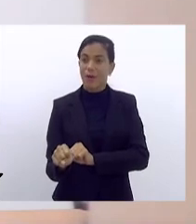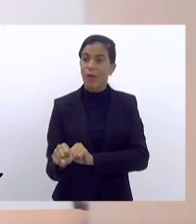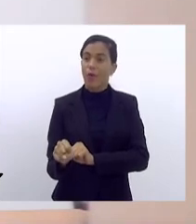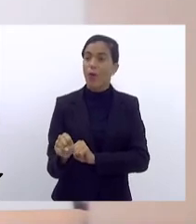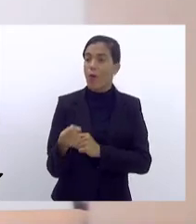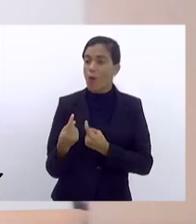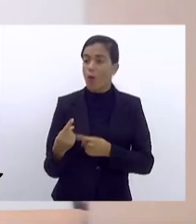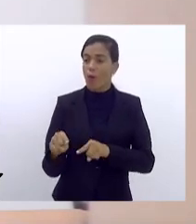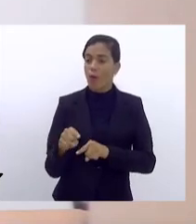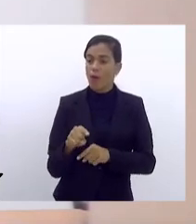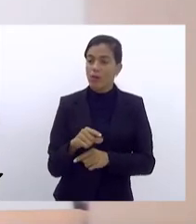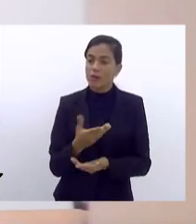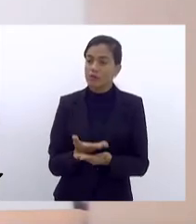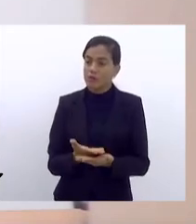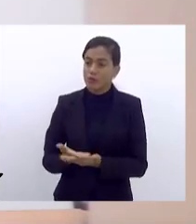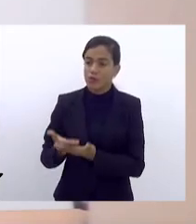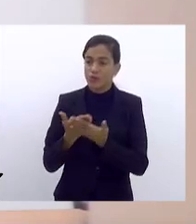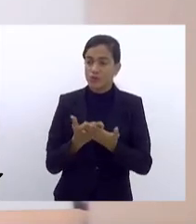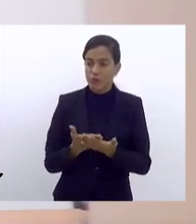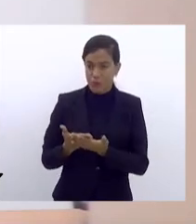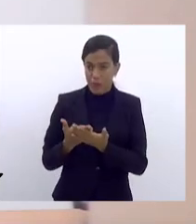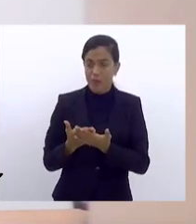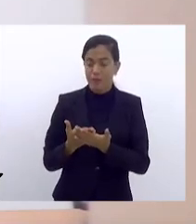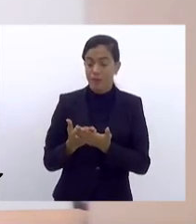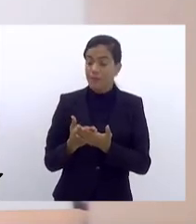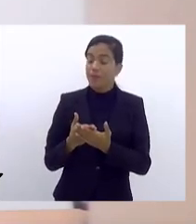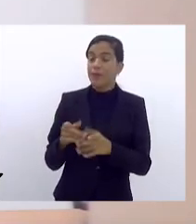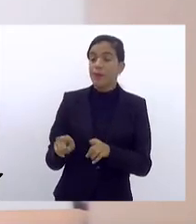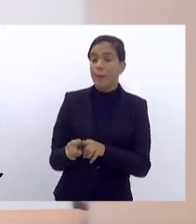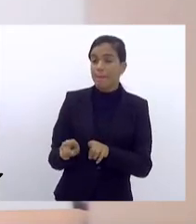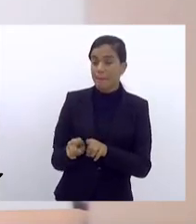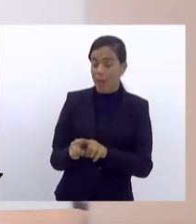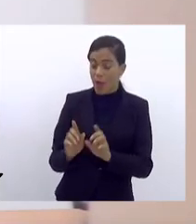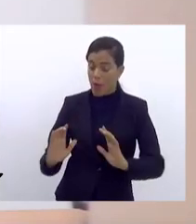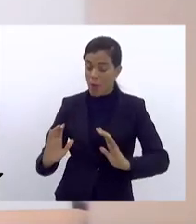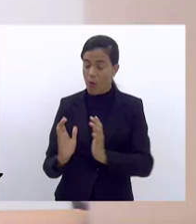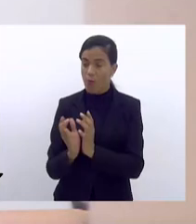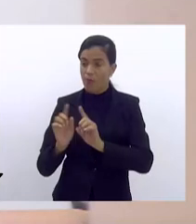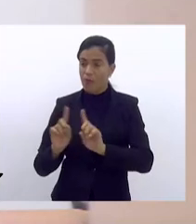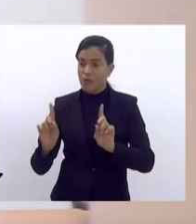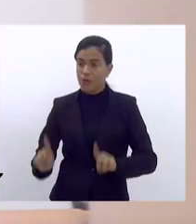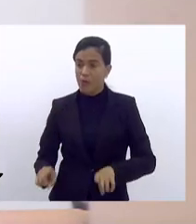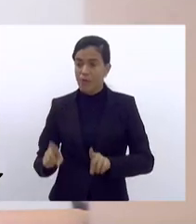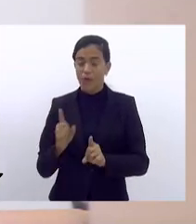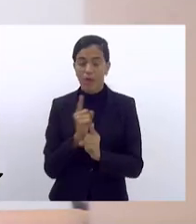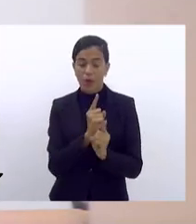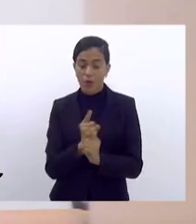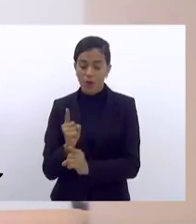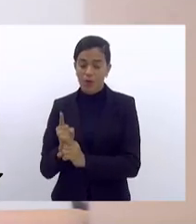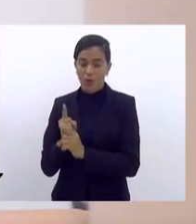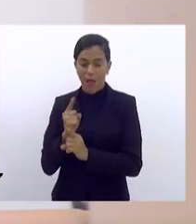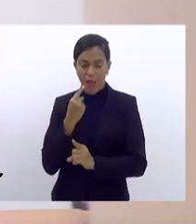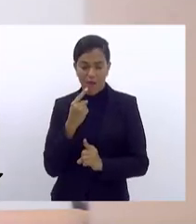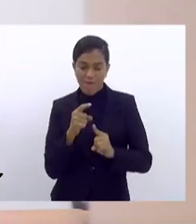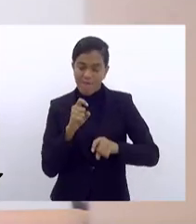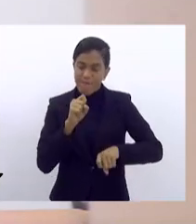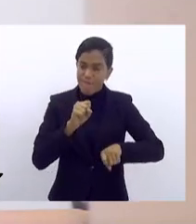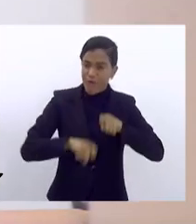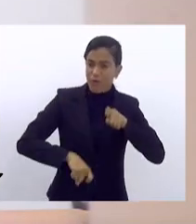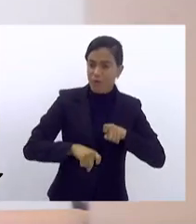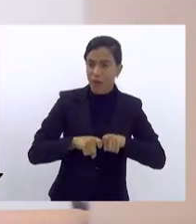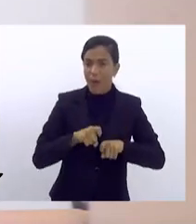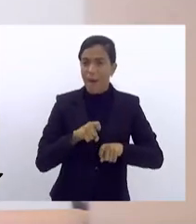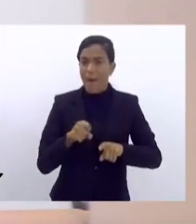estudantes voltado aos docentes e corpo funcional para identificação e encaminhamento dos casos de abuso de violência